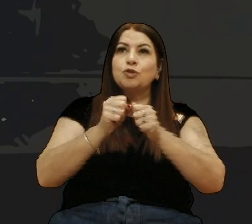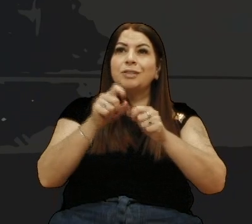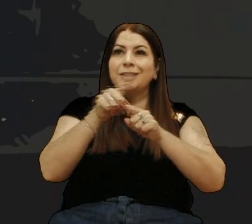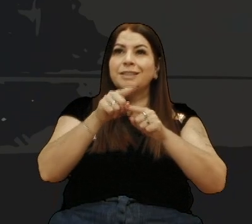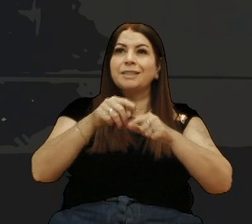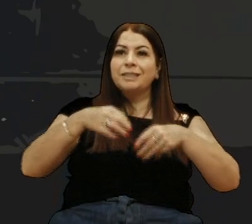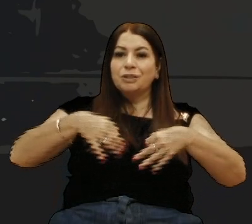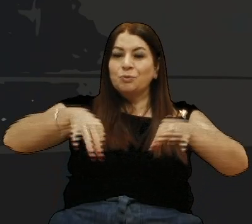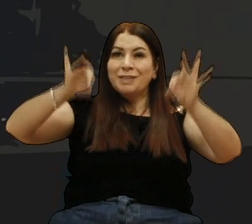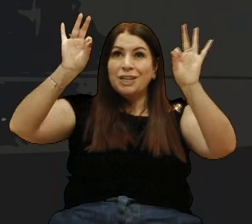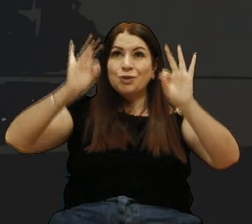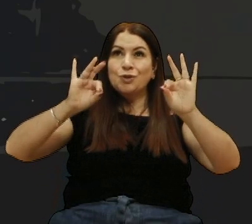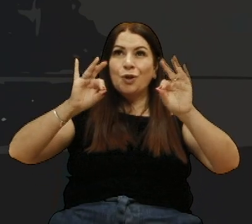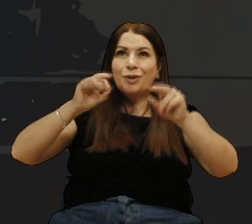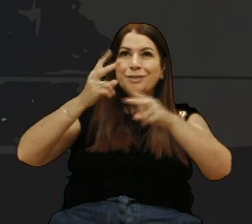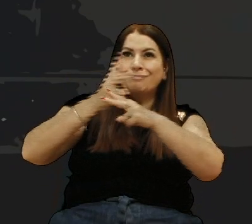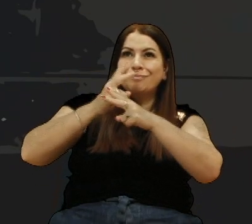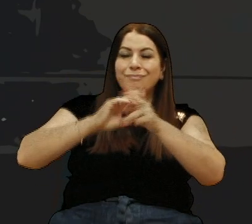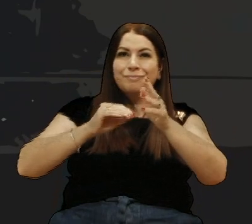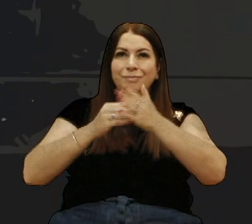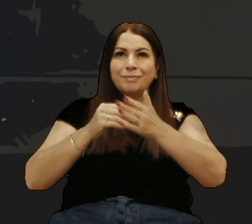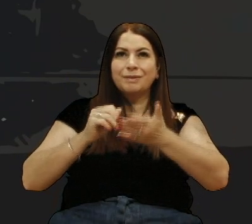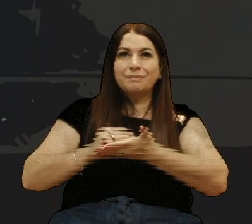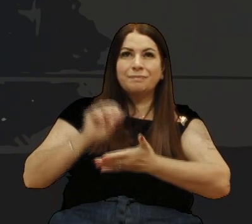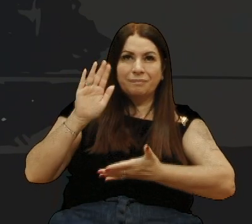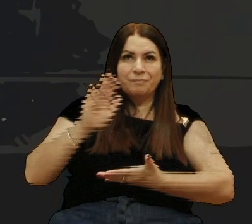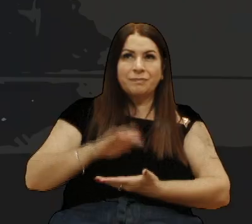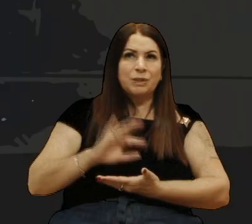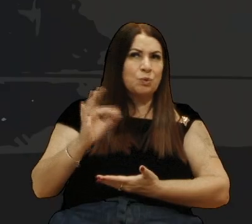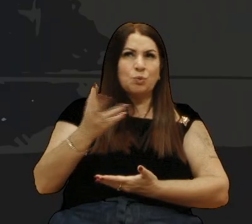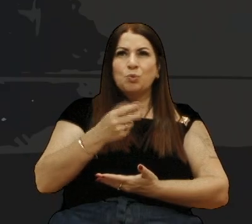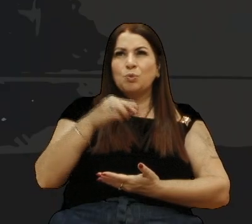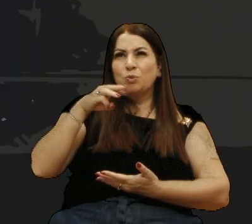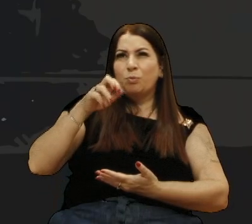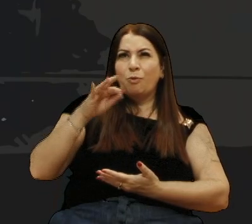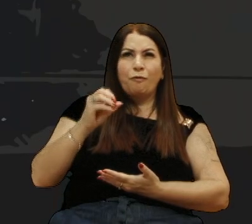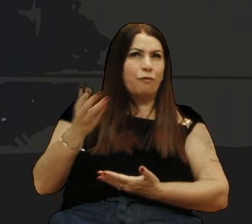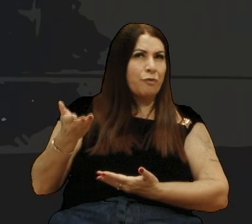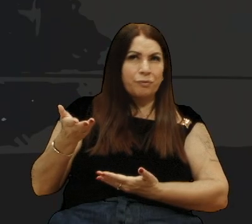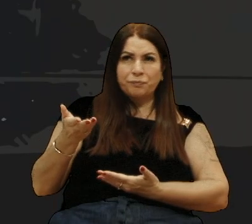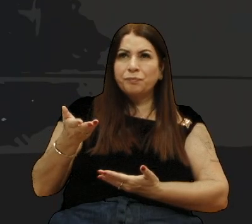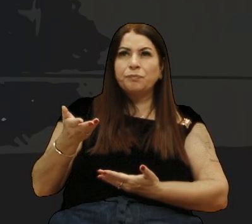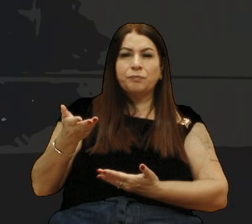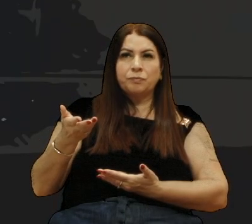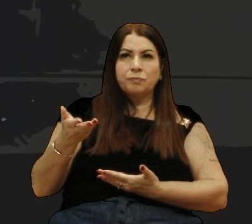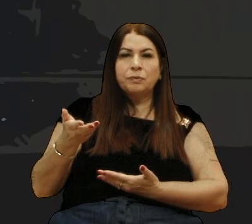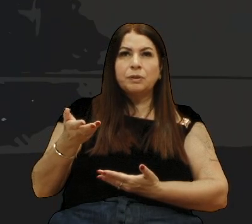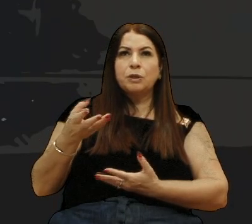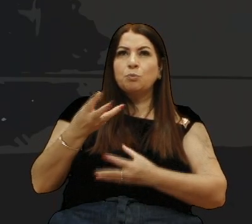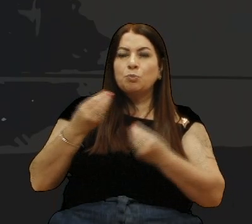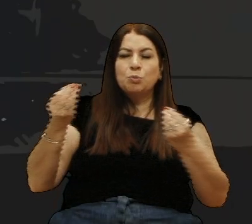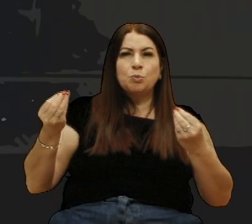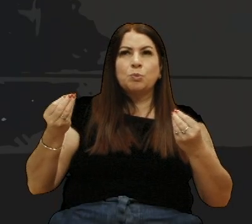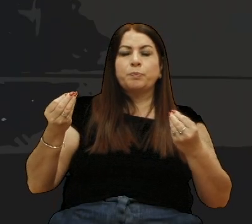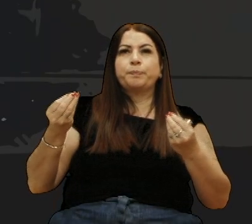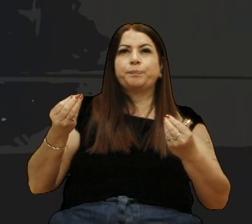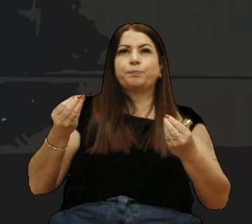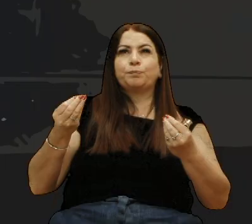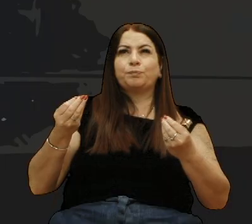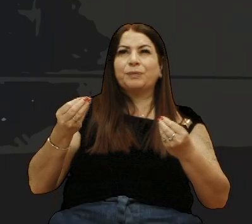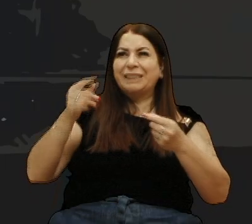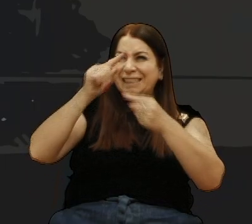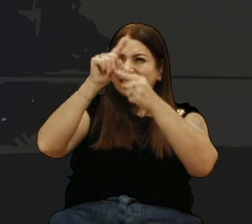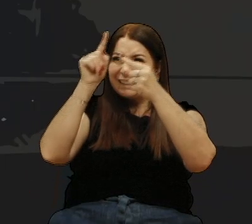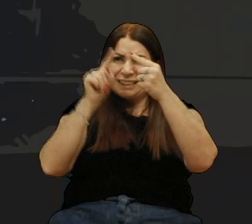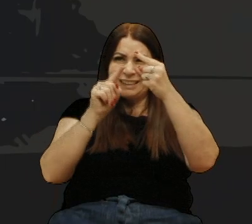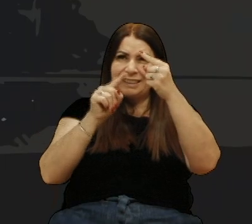lençóis improvisados. Me permite uma parte, vereadora. Tá tudo mofo, né? Com muitas fissuras